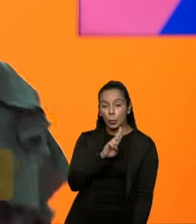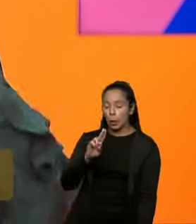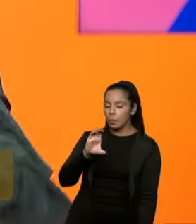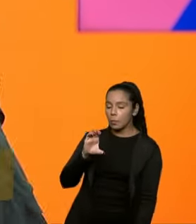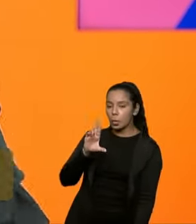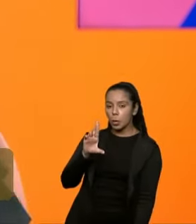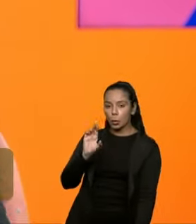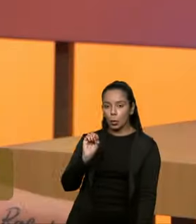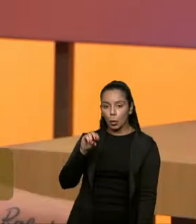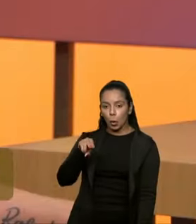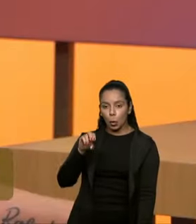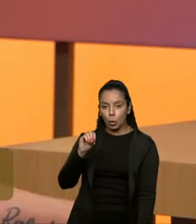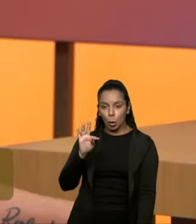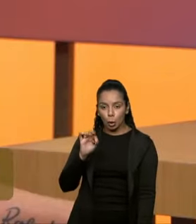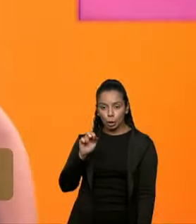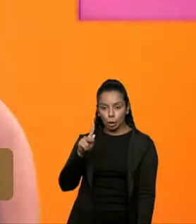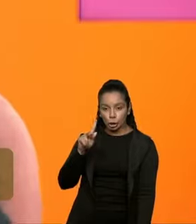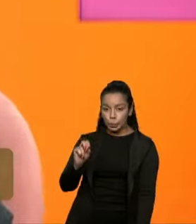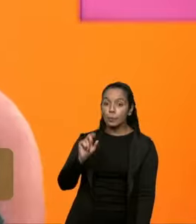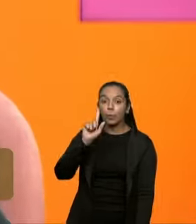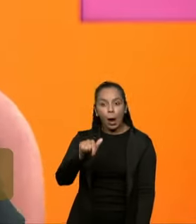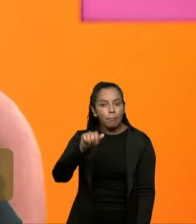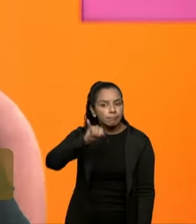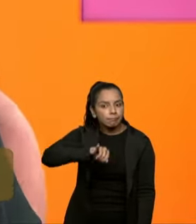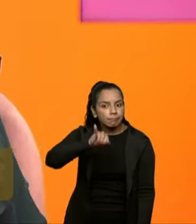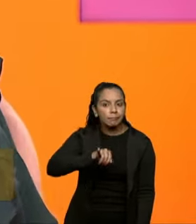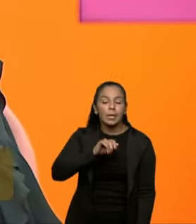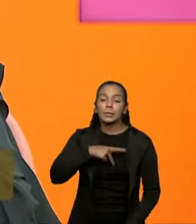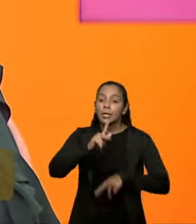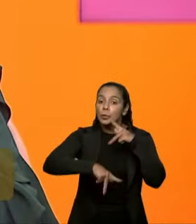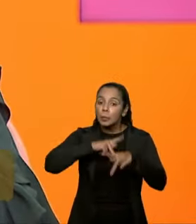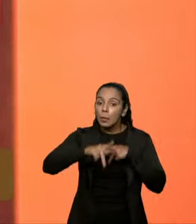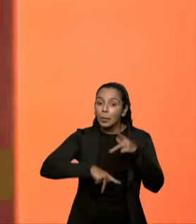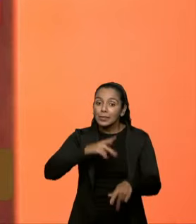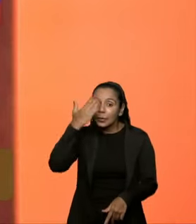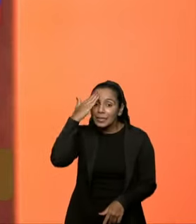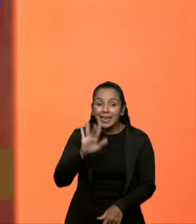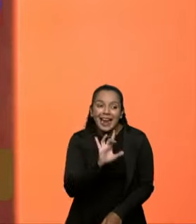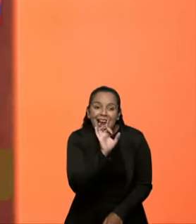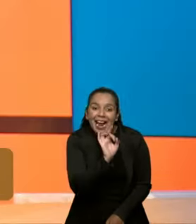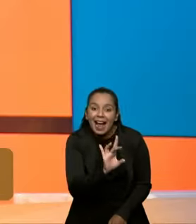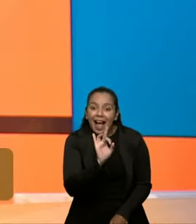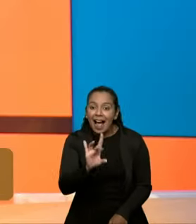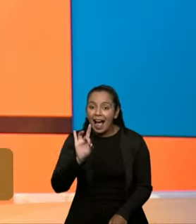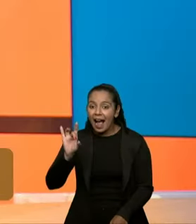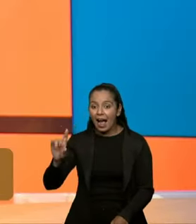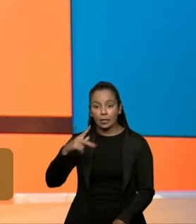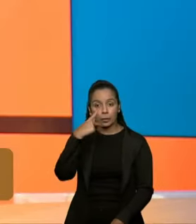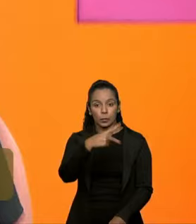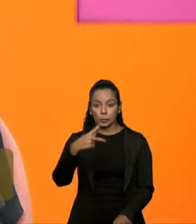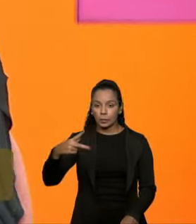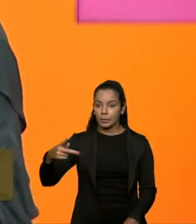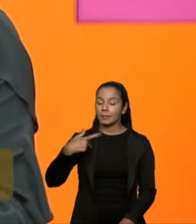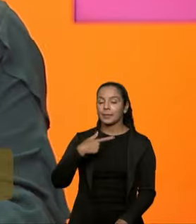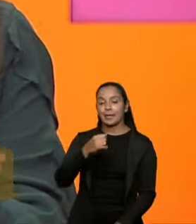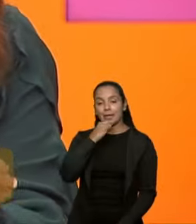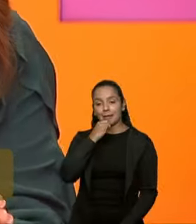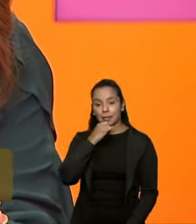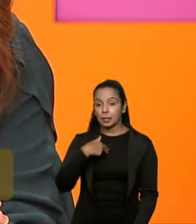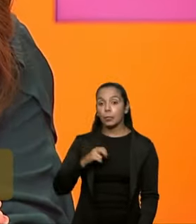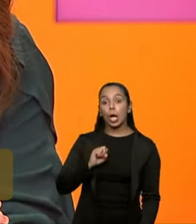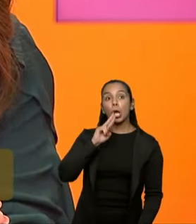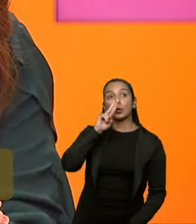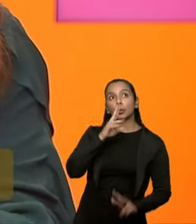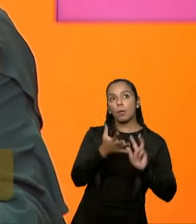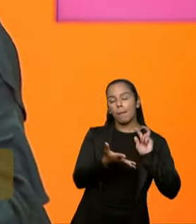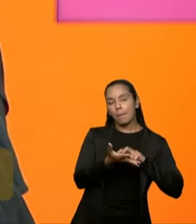importante para a população entender que cada um tem o seu. Então a gente tem que saber, eu sou